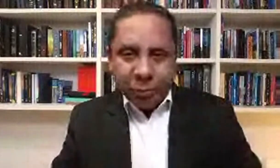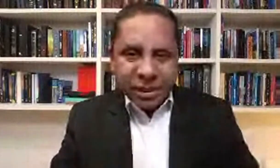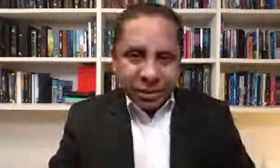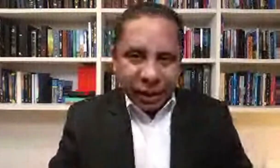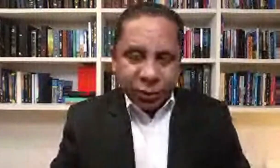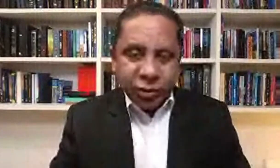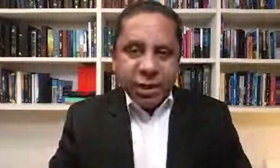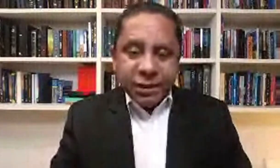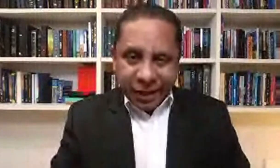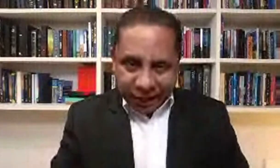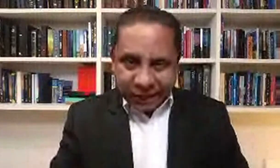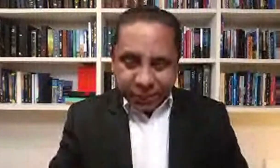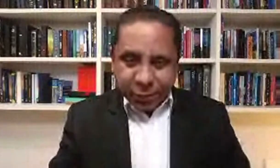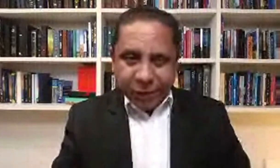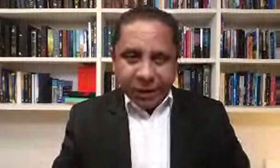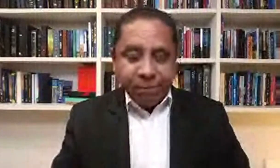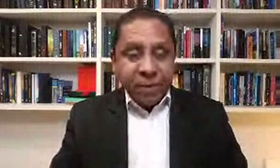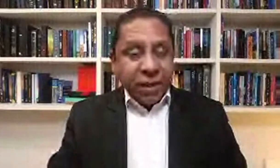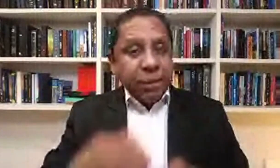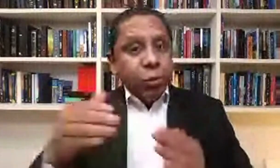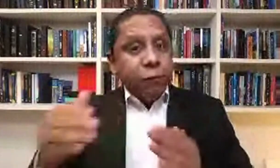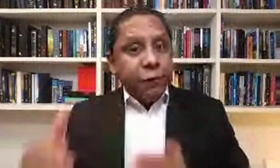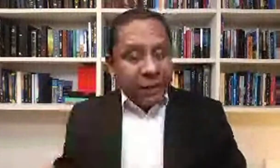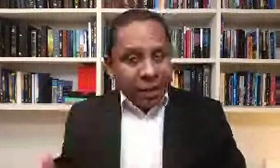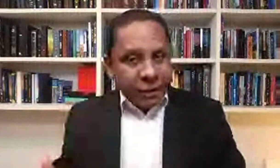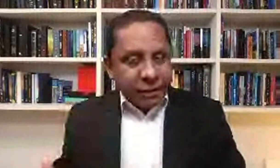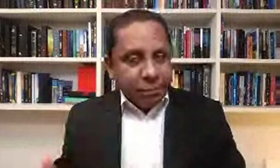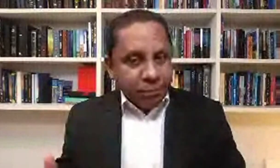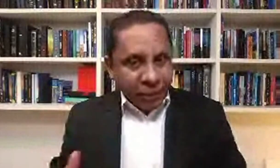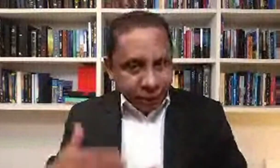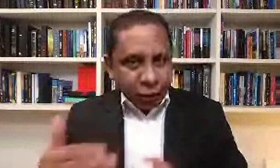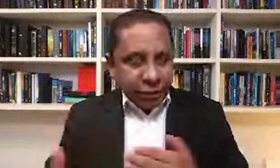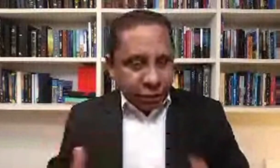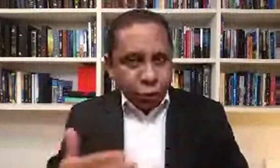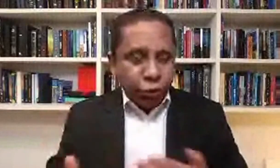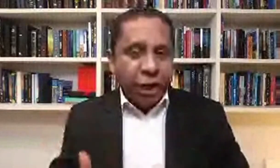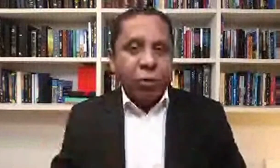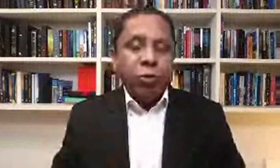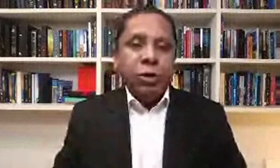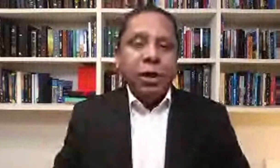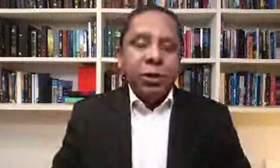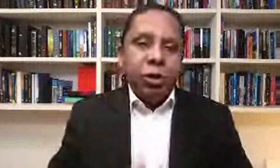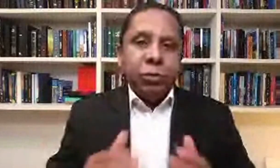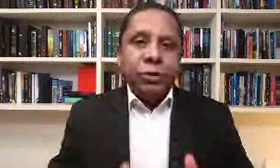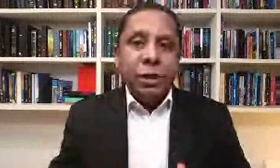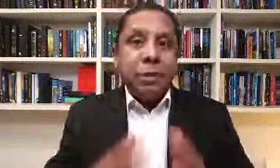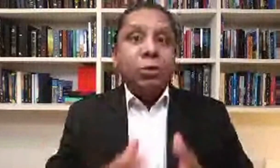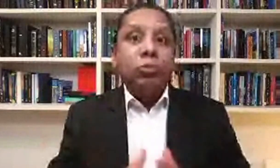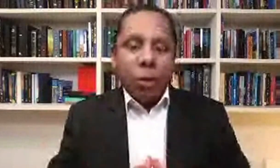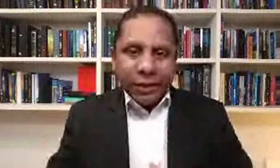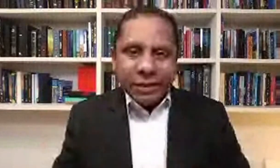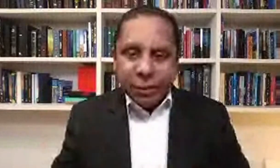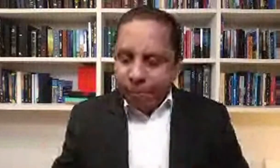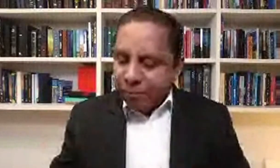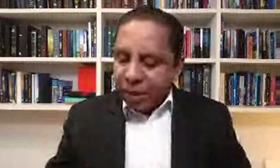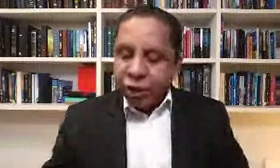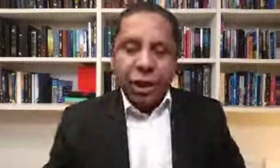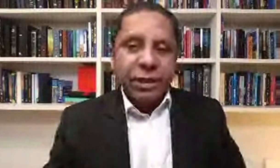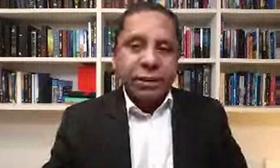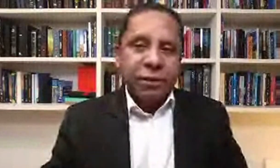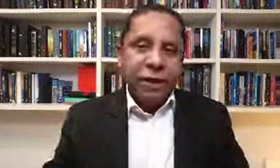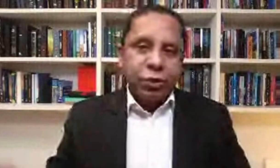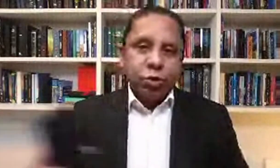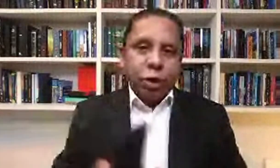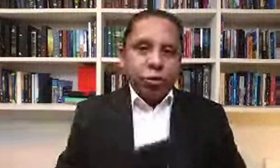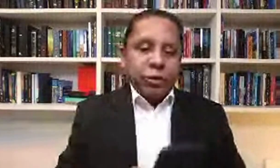que já foi apresentado na classe bíblica. Também no final desse nosso diálogo, nós vamos ter mais uma oração,